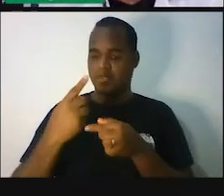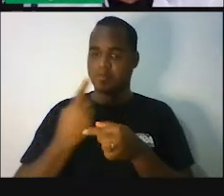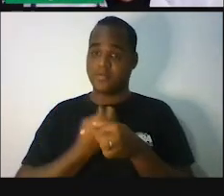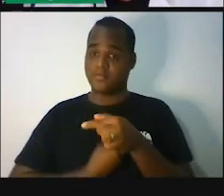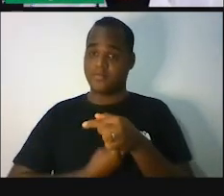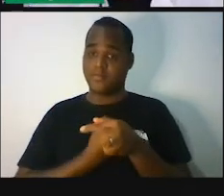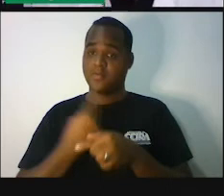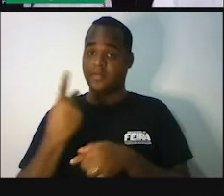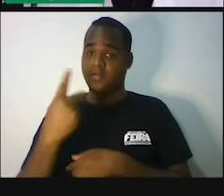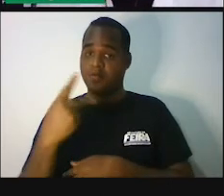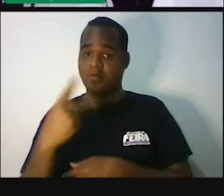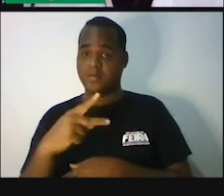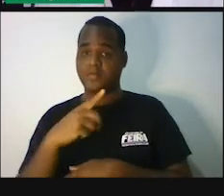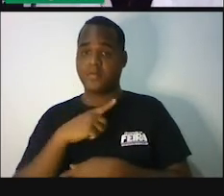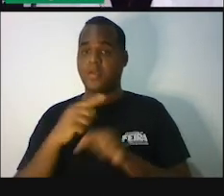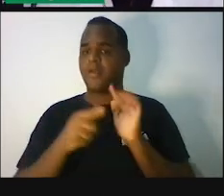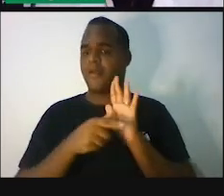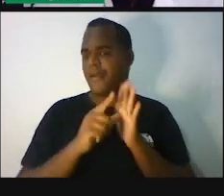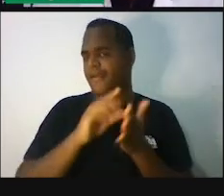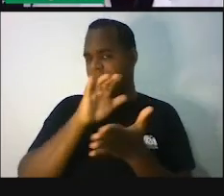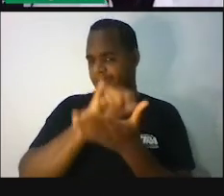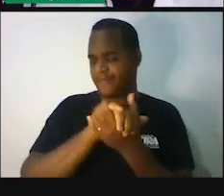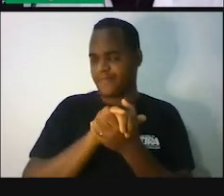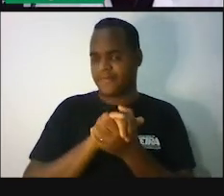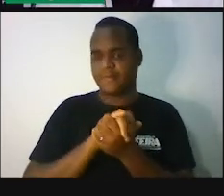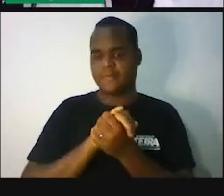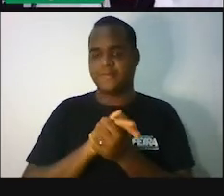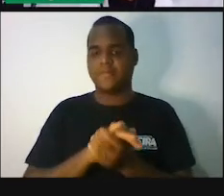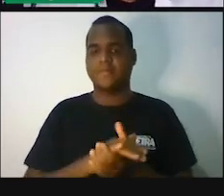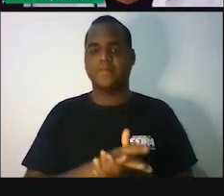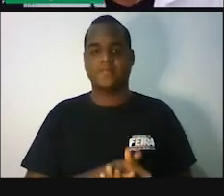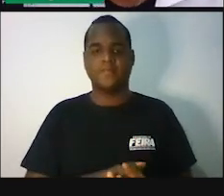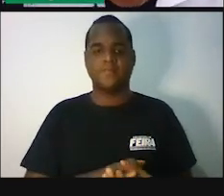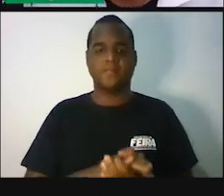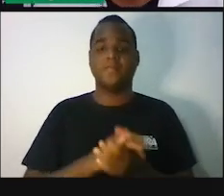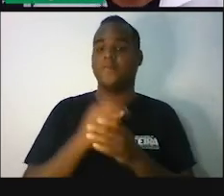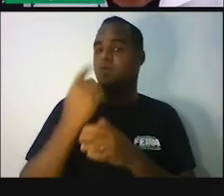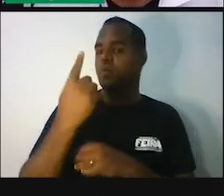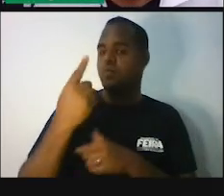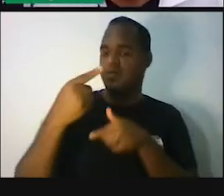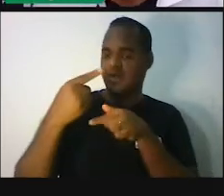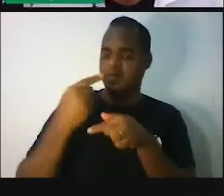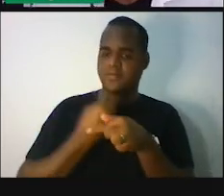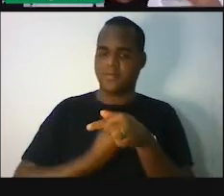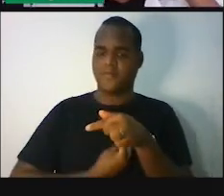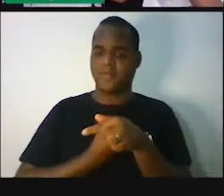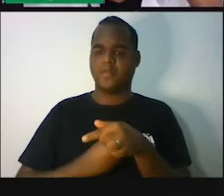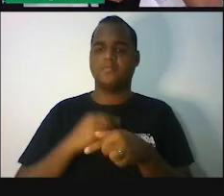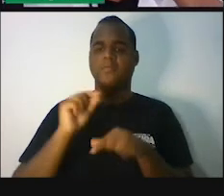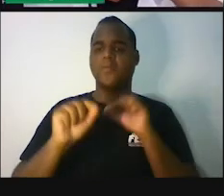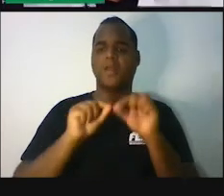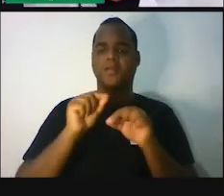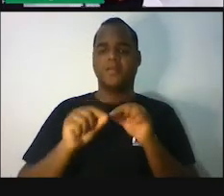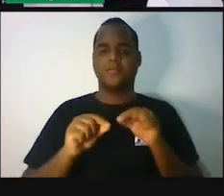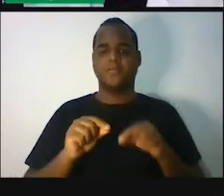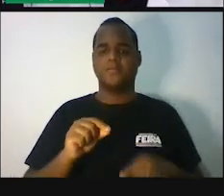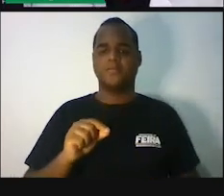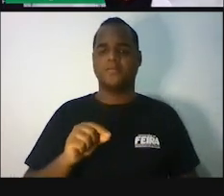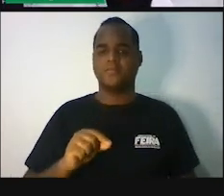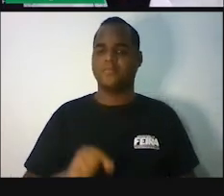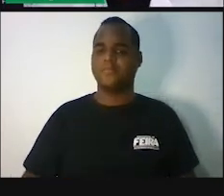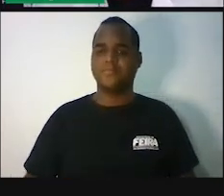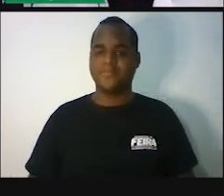vida antes de se casar. O que que significa um sétimo da sua vida? O que que significa,